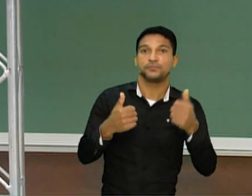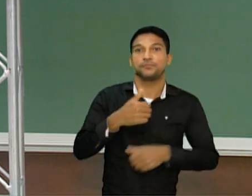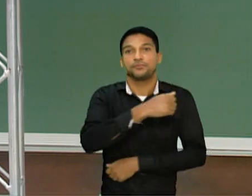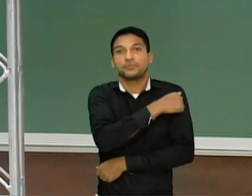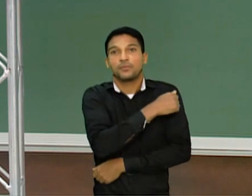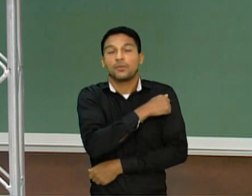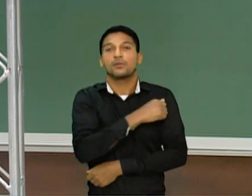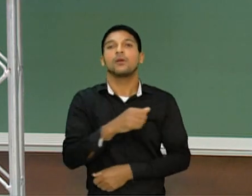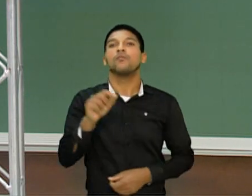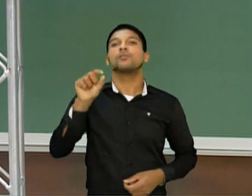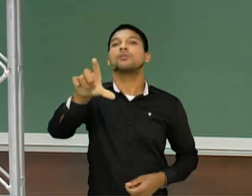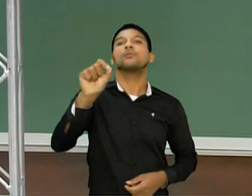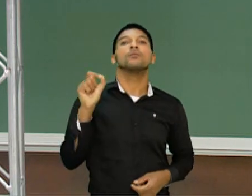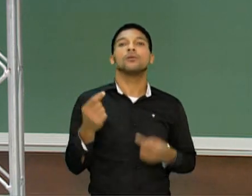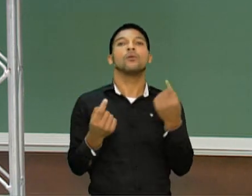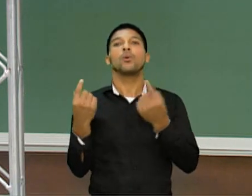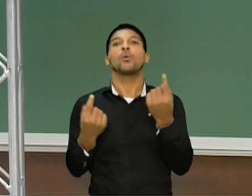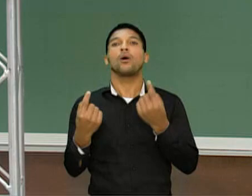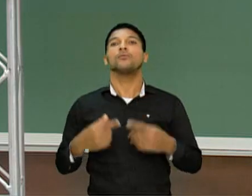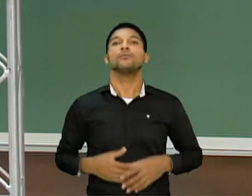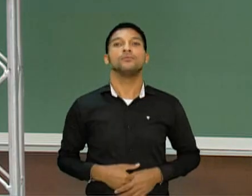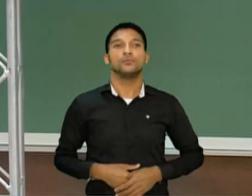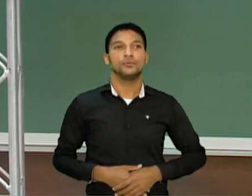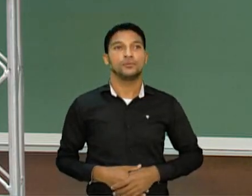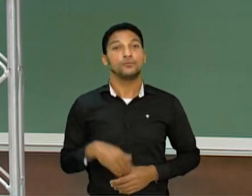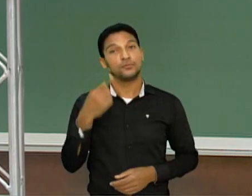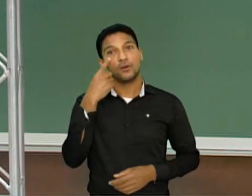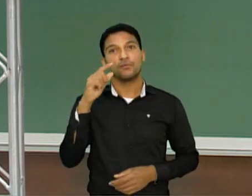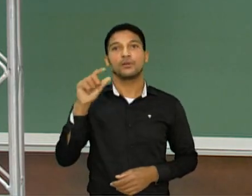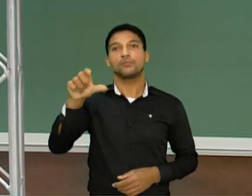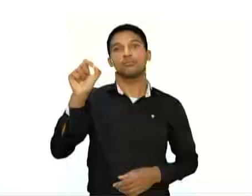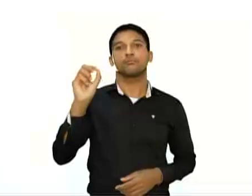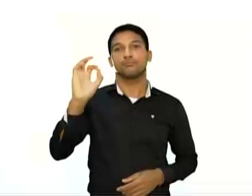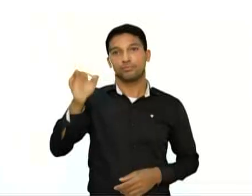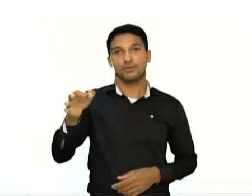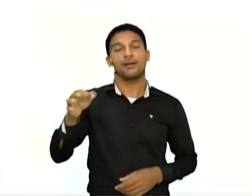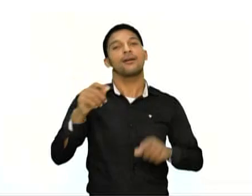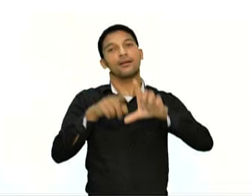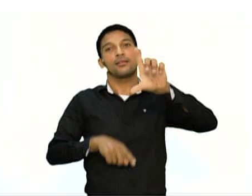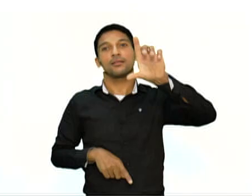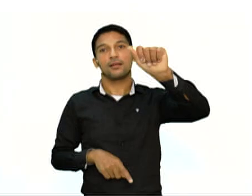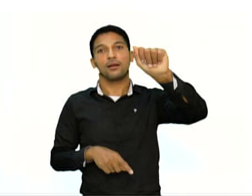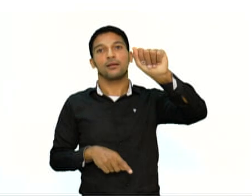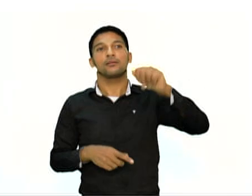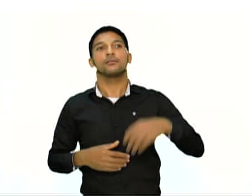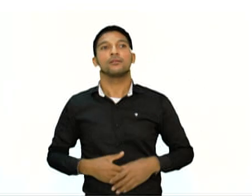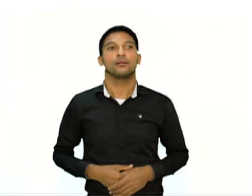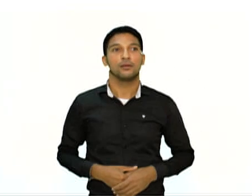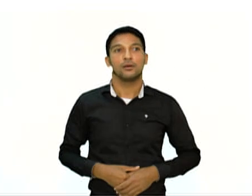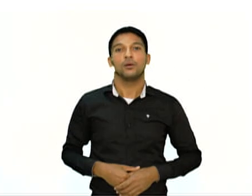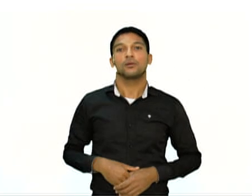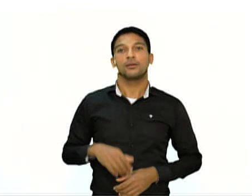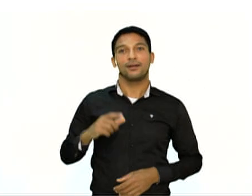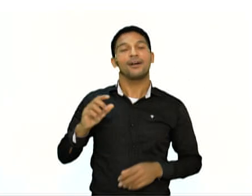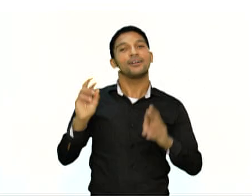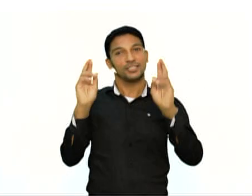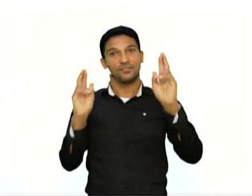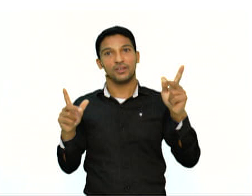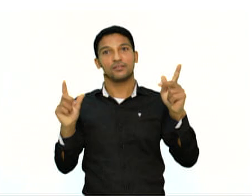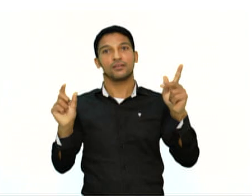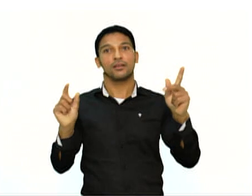Qual foi a alternativa que você marcou? Vamos ver qual é a correta. Letra A diferença entre corpo